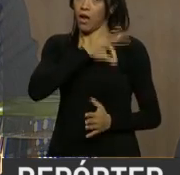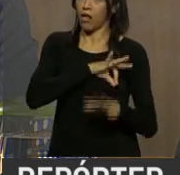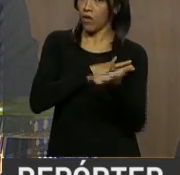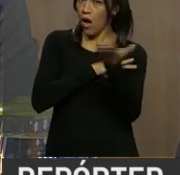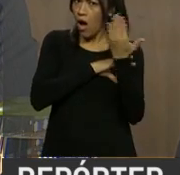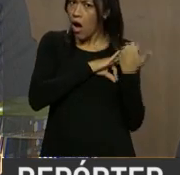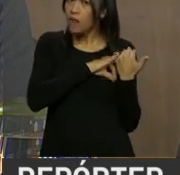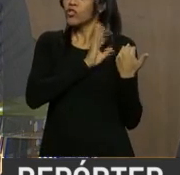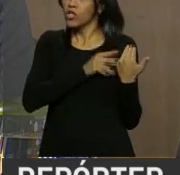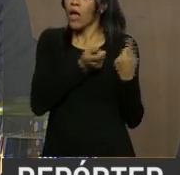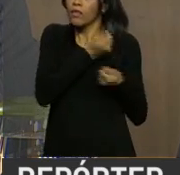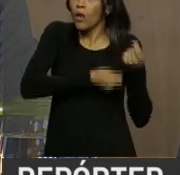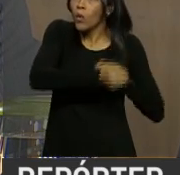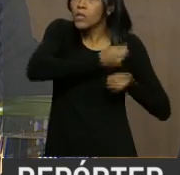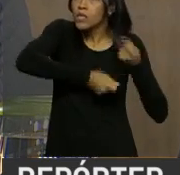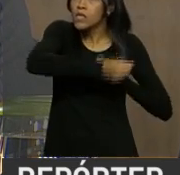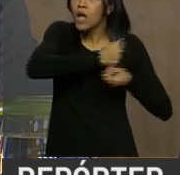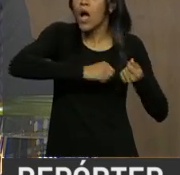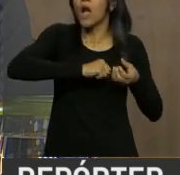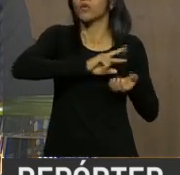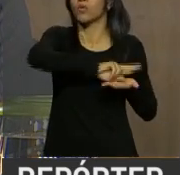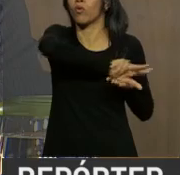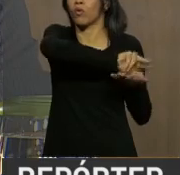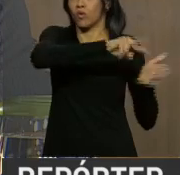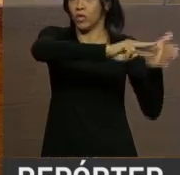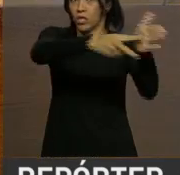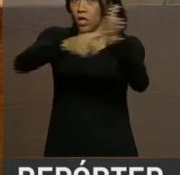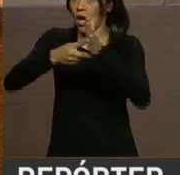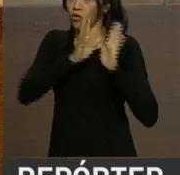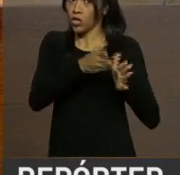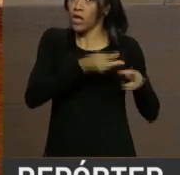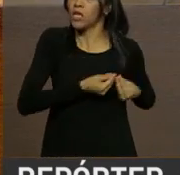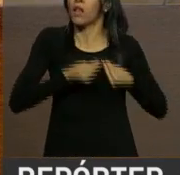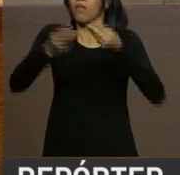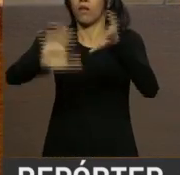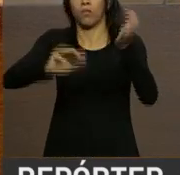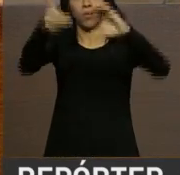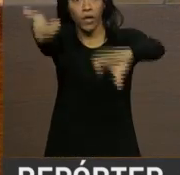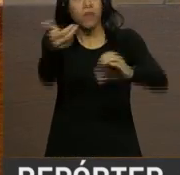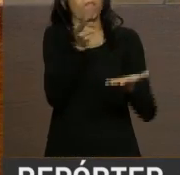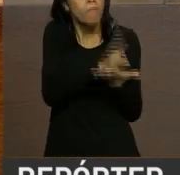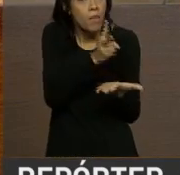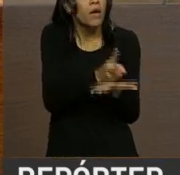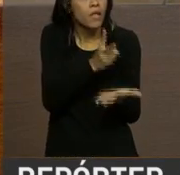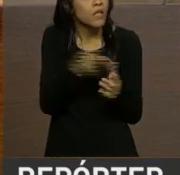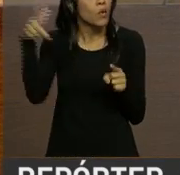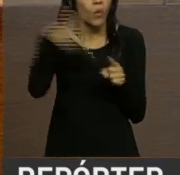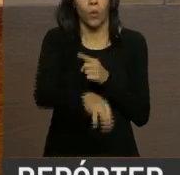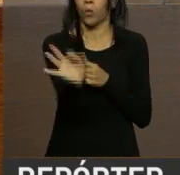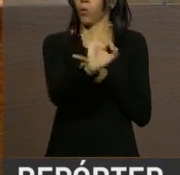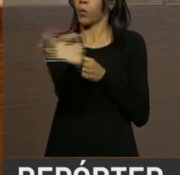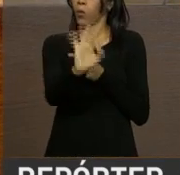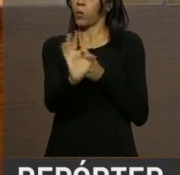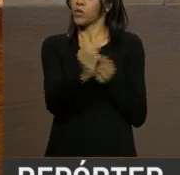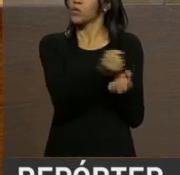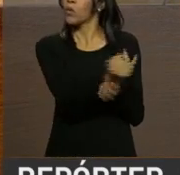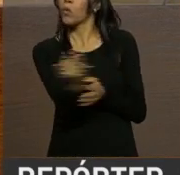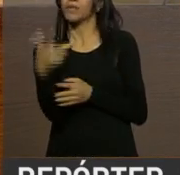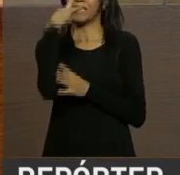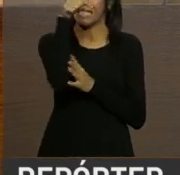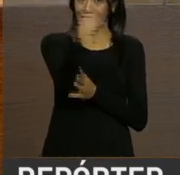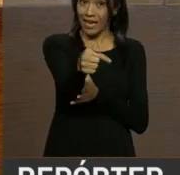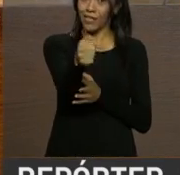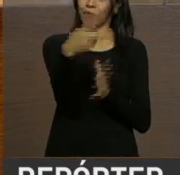negociados com as categorias e em tramitação no Congresso Nacional estão mantidos, com exceção de 7 projetos de